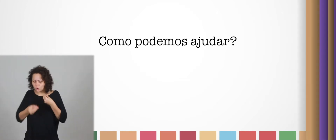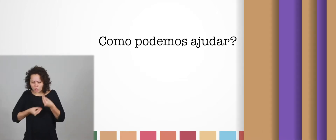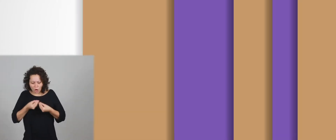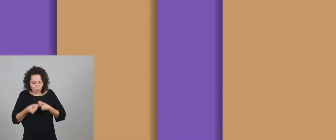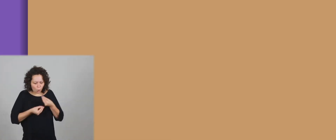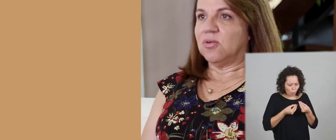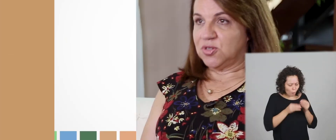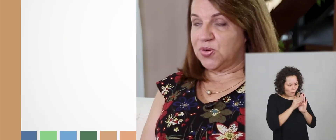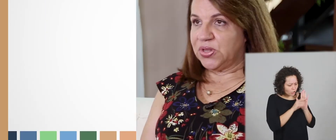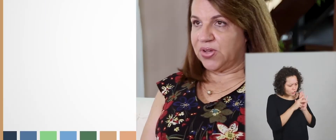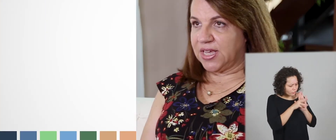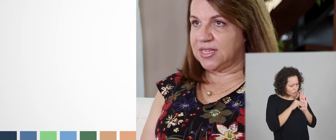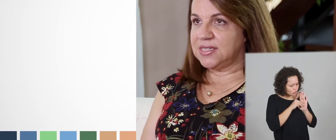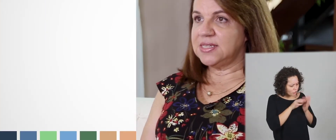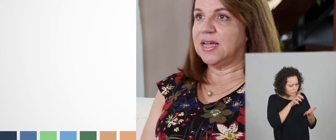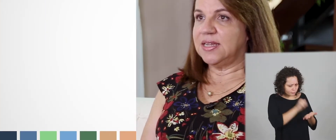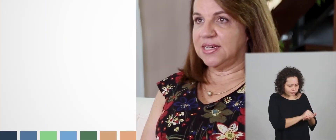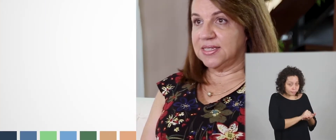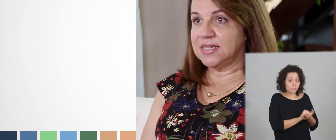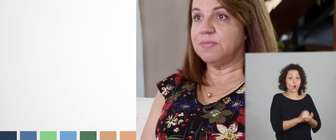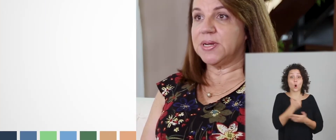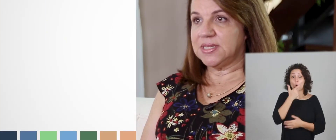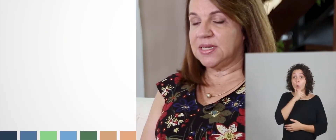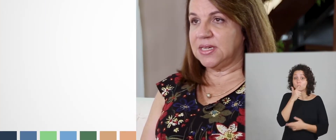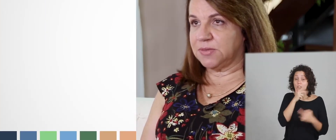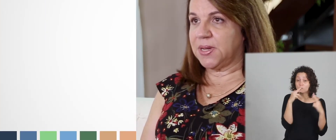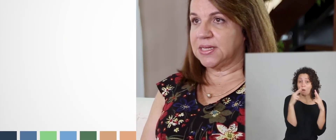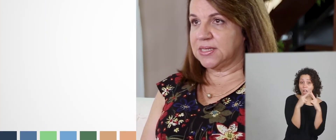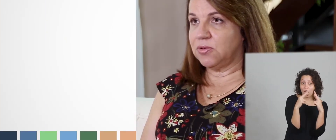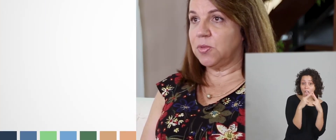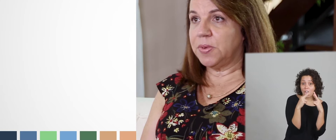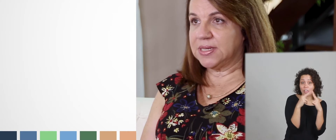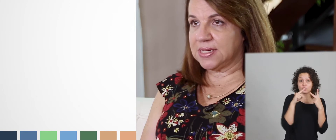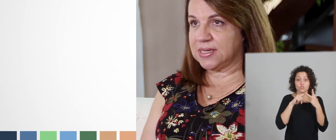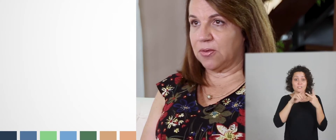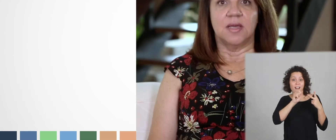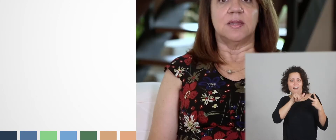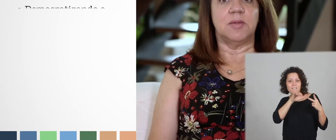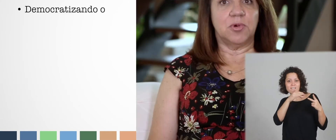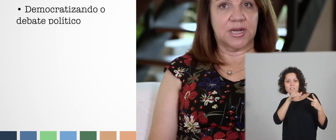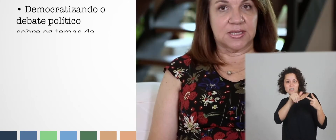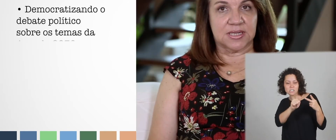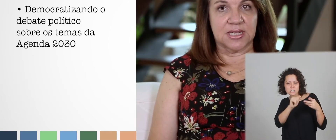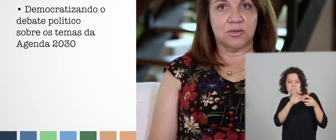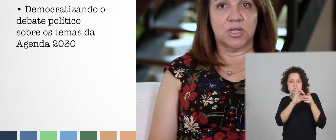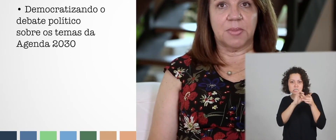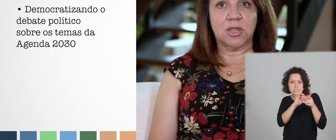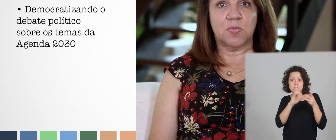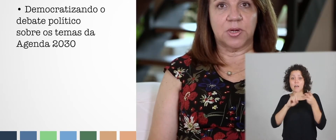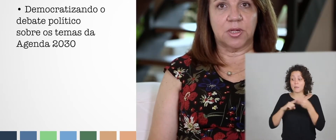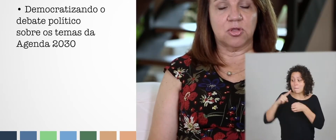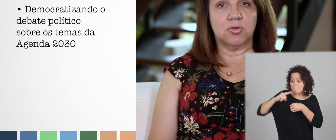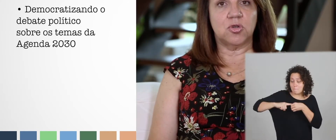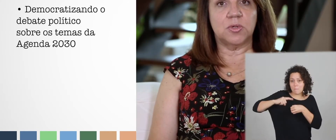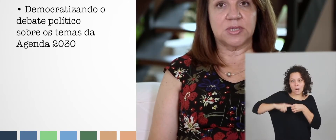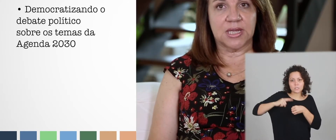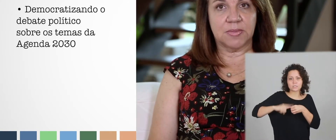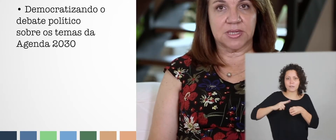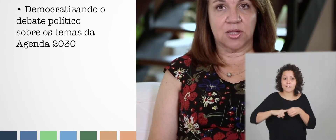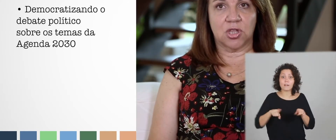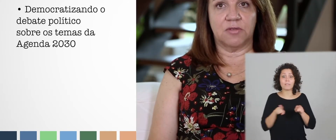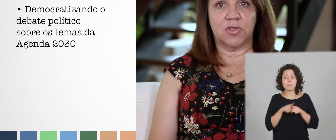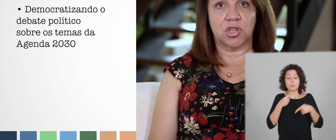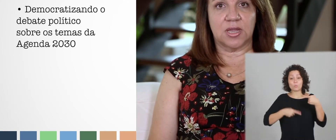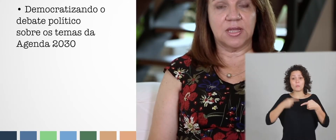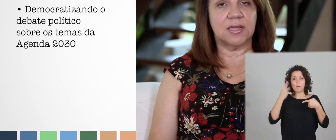2030, construindo redes, alianças e parcerias para ação e mobilização, democratizando o debate político sobre os